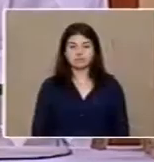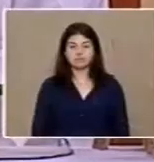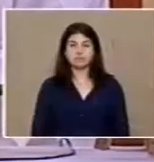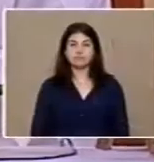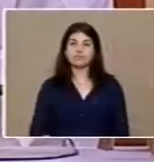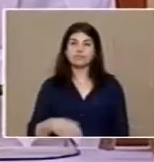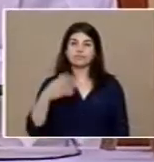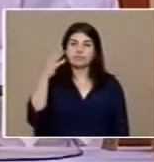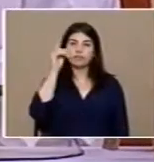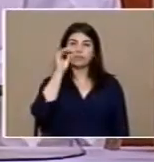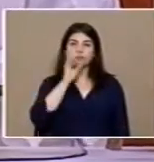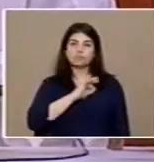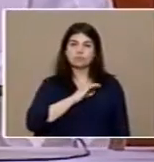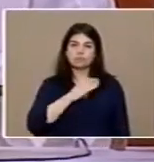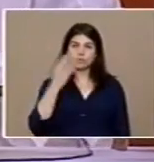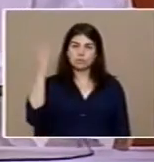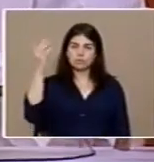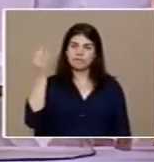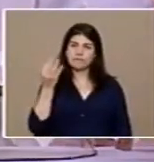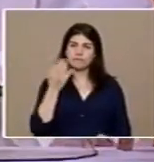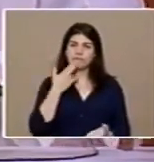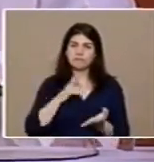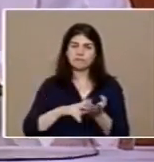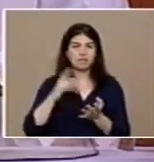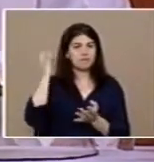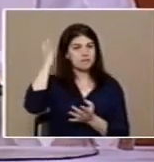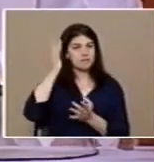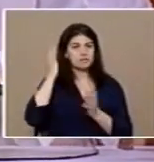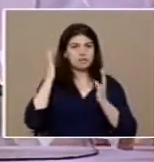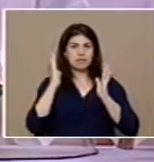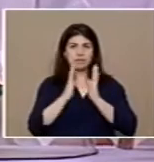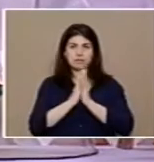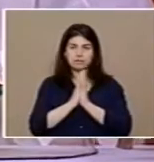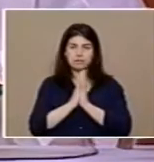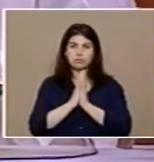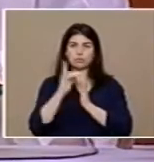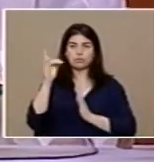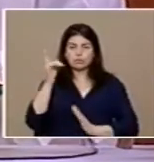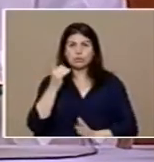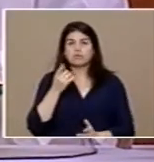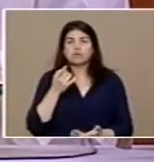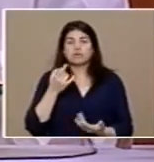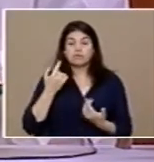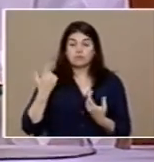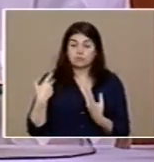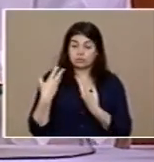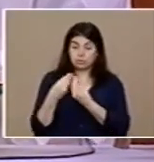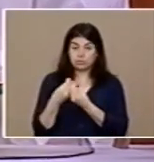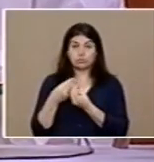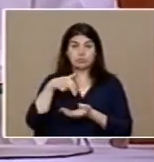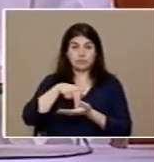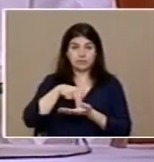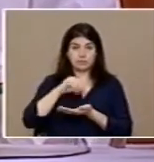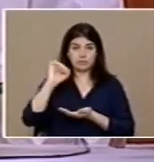a vós senhor sois verdadeiramente Santo sois a fonte de toda a santidade reunidos na